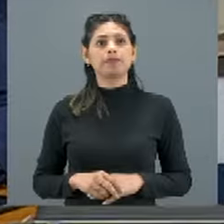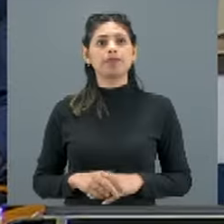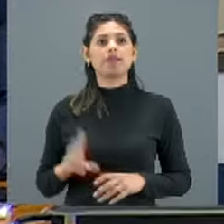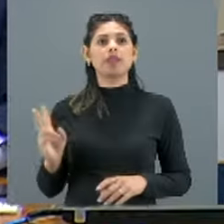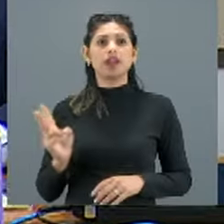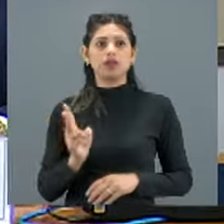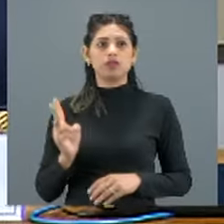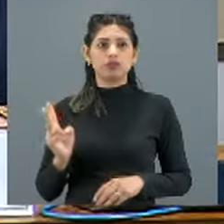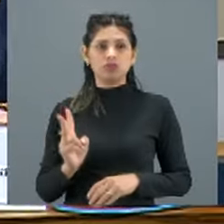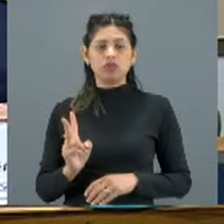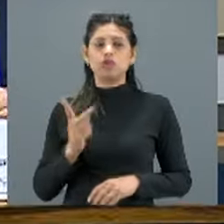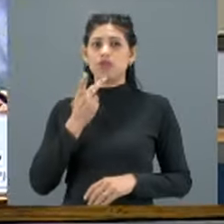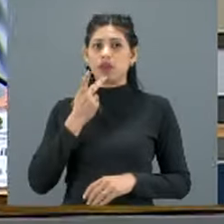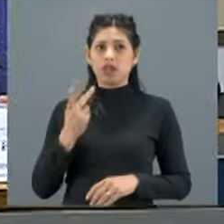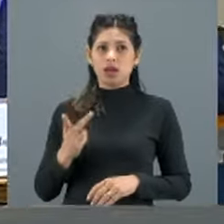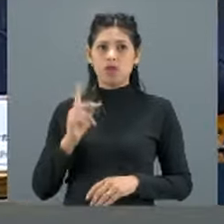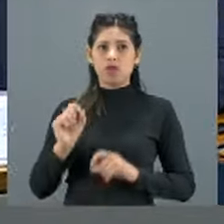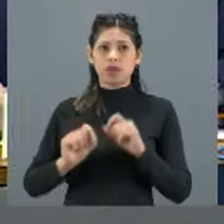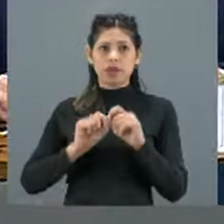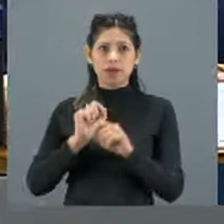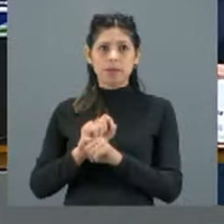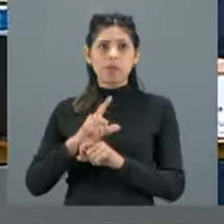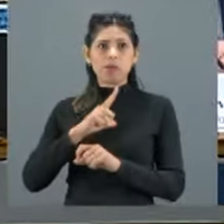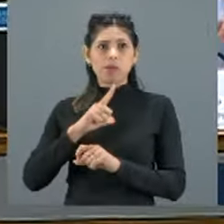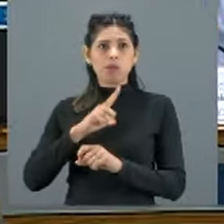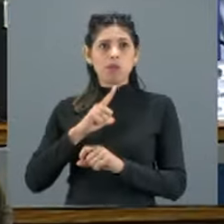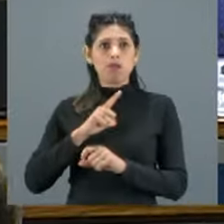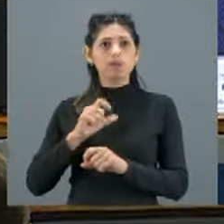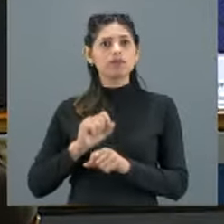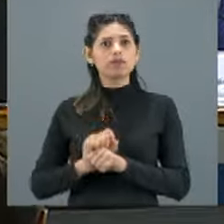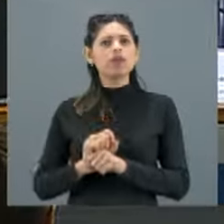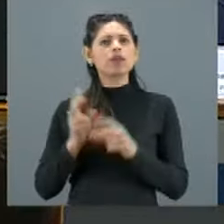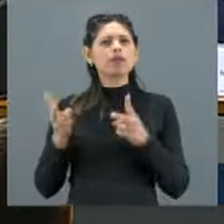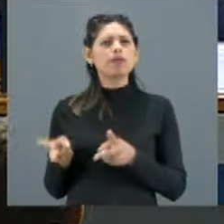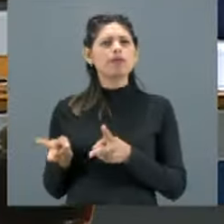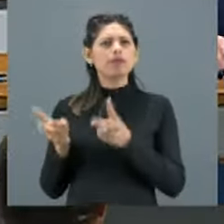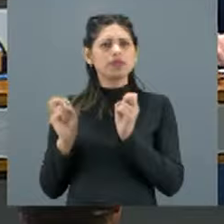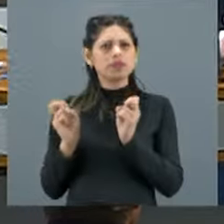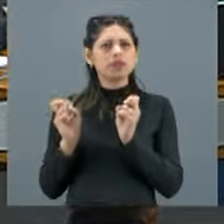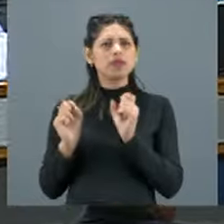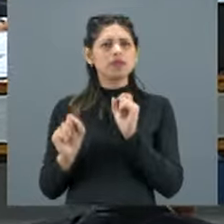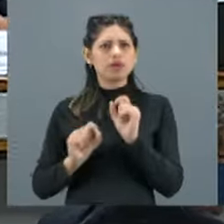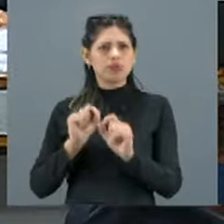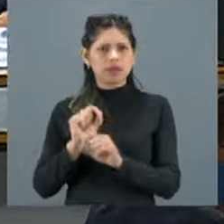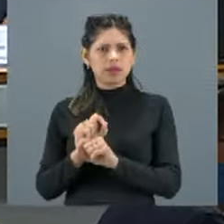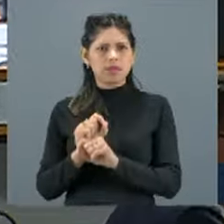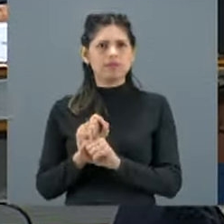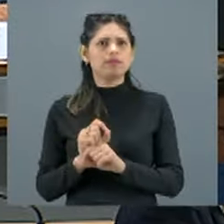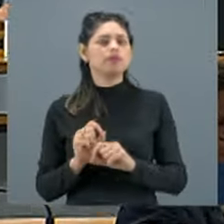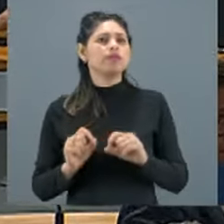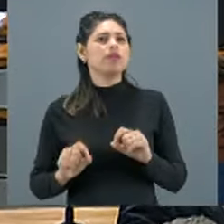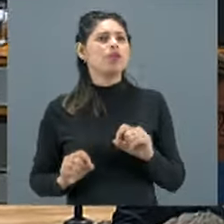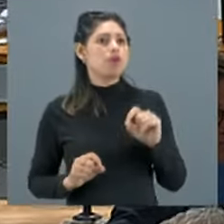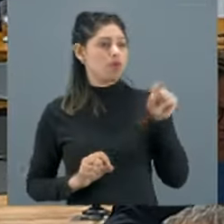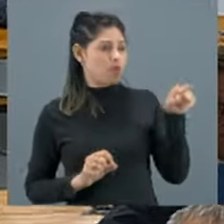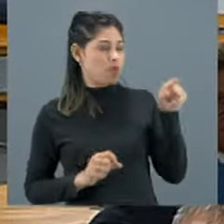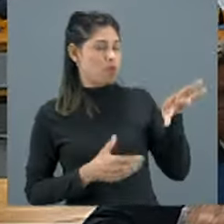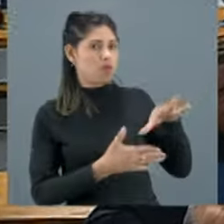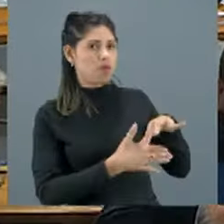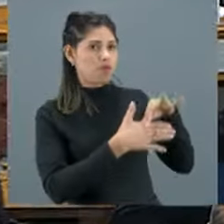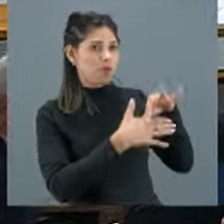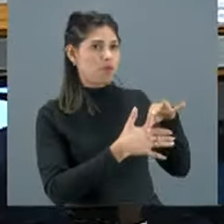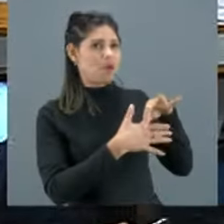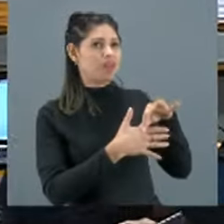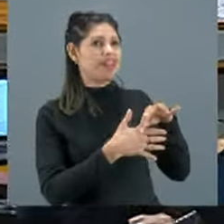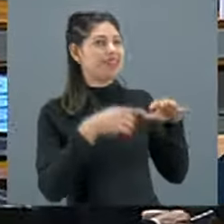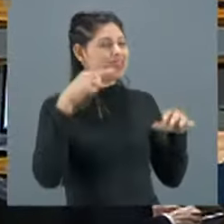passando a palavra já para o Márcio Stevenson. Eu vejo ali o Beto, que foi um dos primeiros a estar aqui, o líder Yanomami, que hoje ele não está